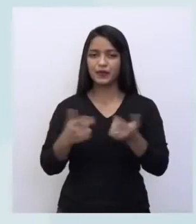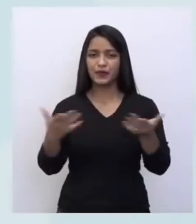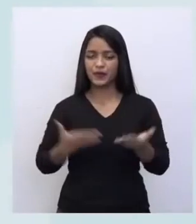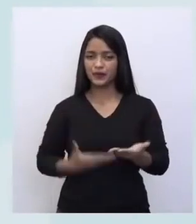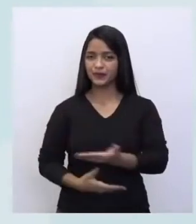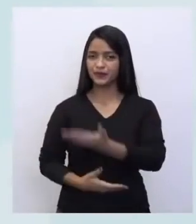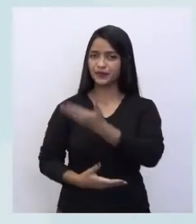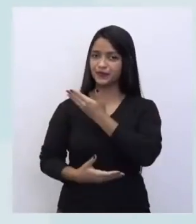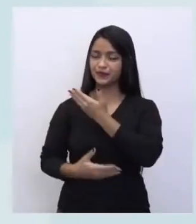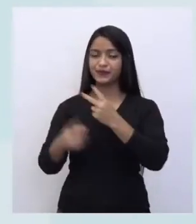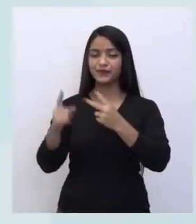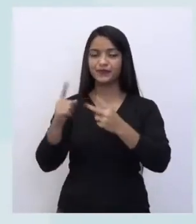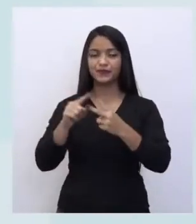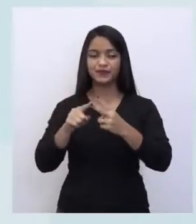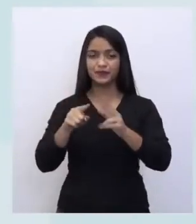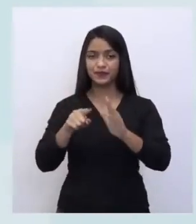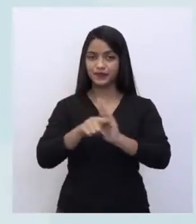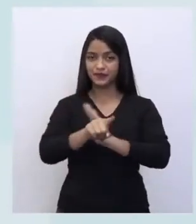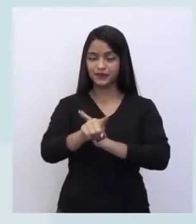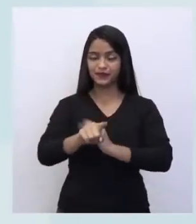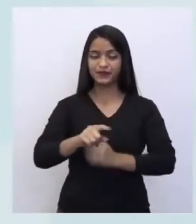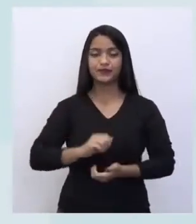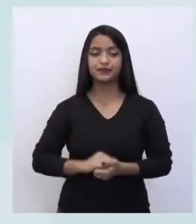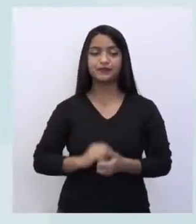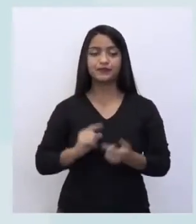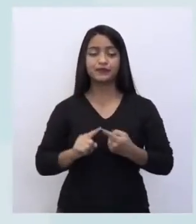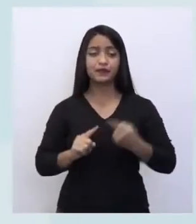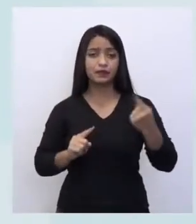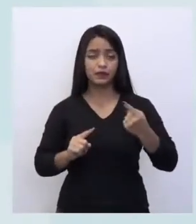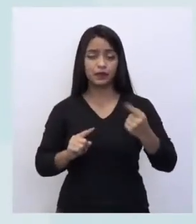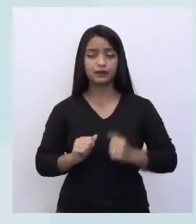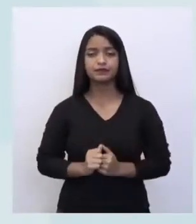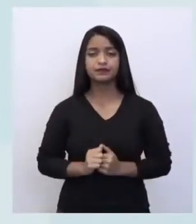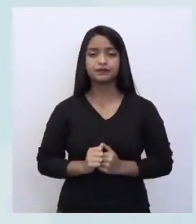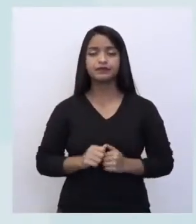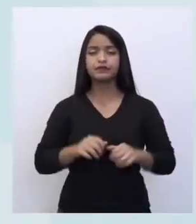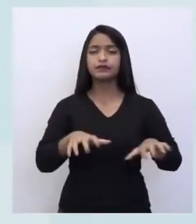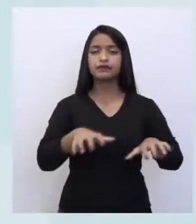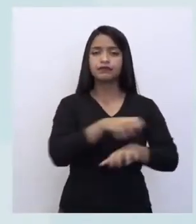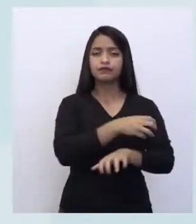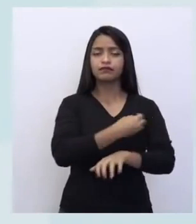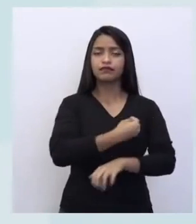as duas questões que vão para a interação. A primeira questão é: qual